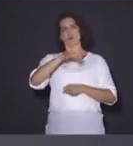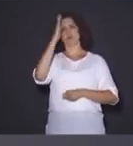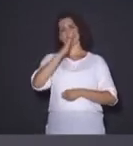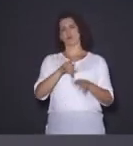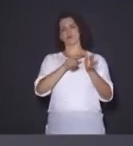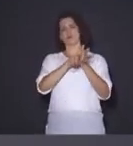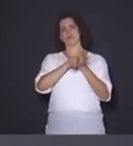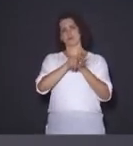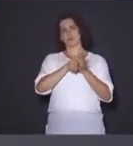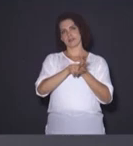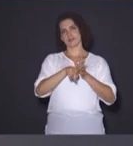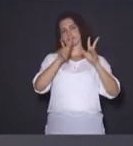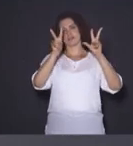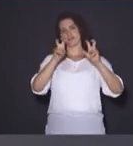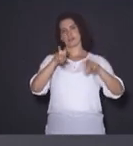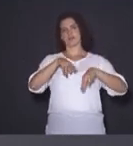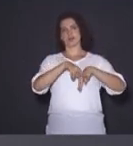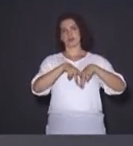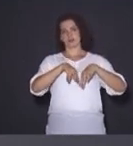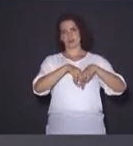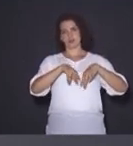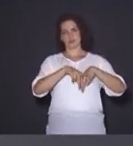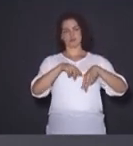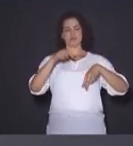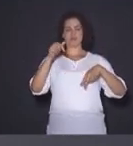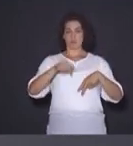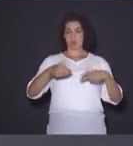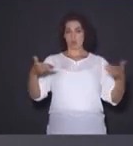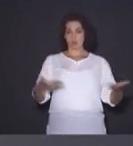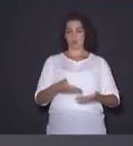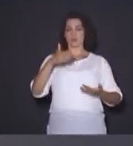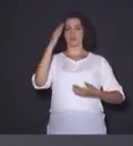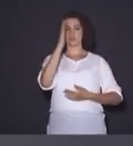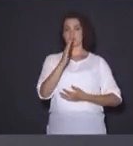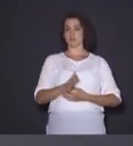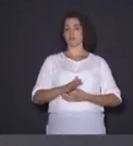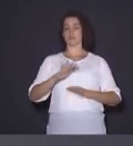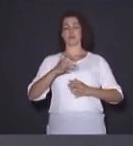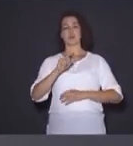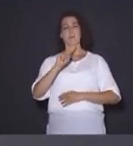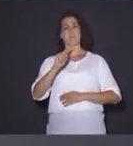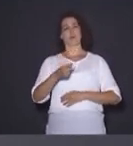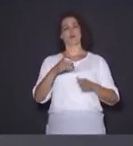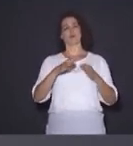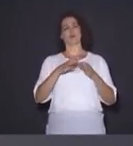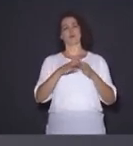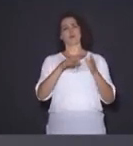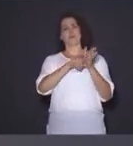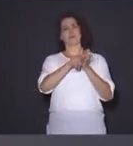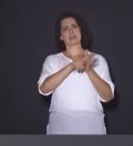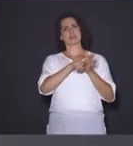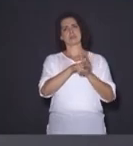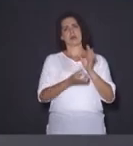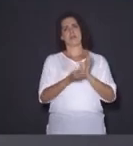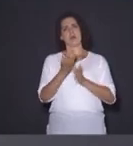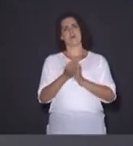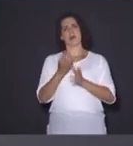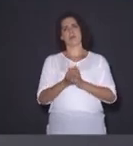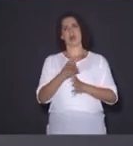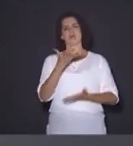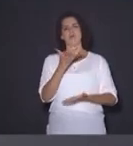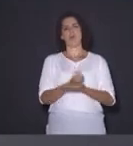pesquisa e se fala de gênero no brasil hoje tem mais mil grupos de pesquisa cadastrados no cnpq